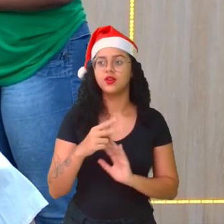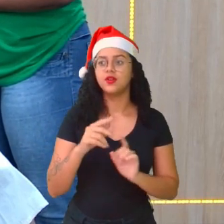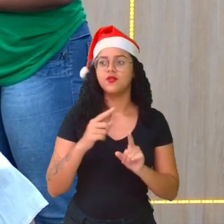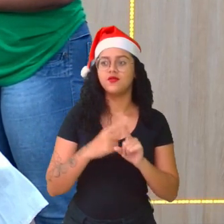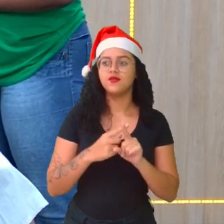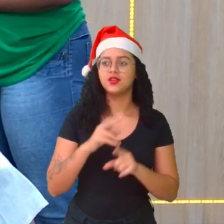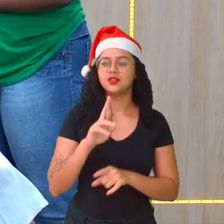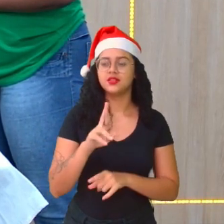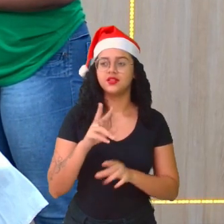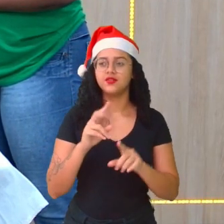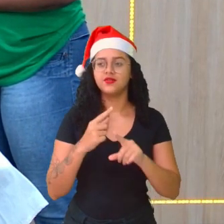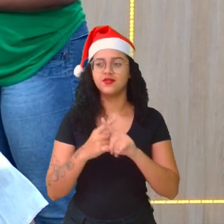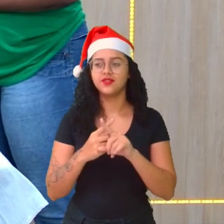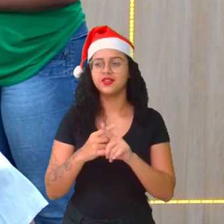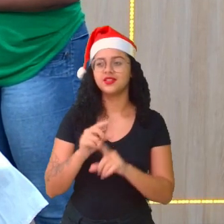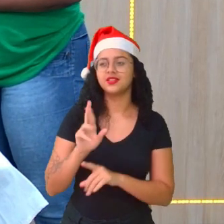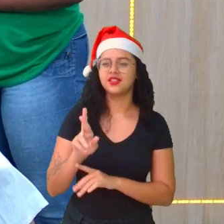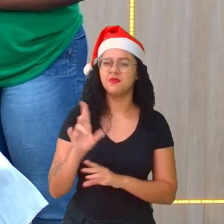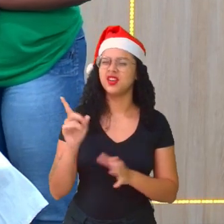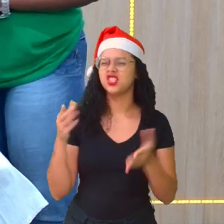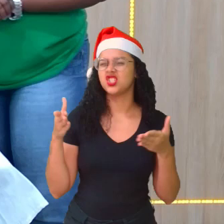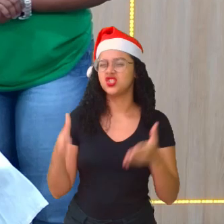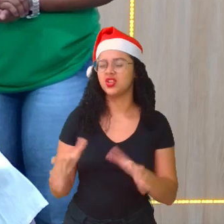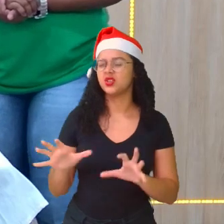É. Mas é chato assim, né?